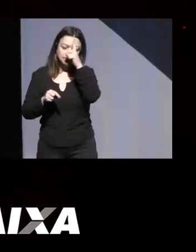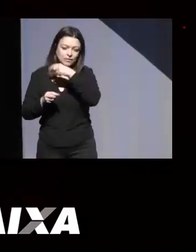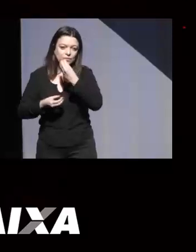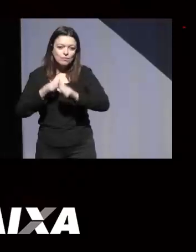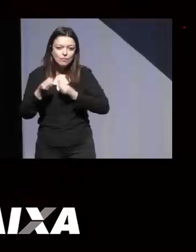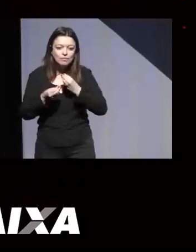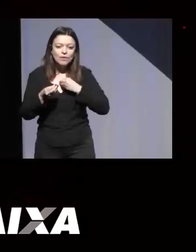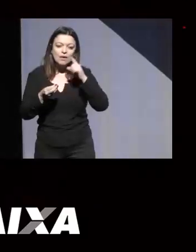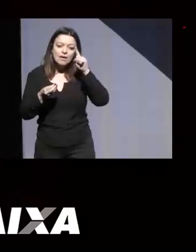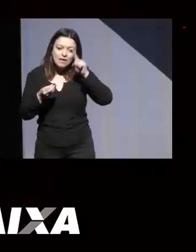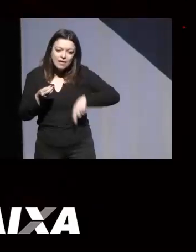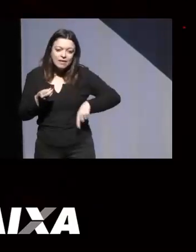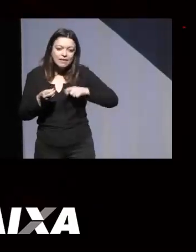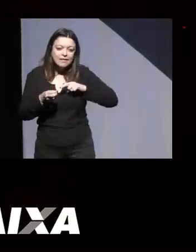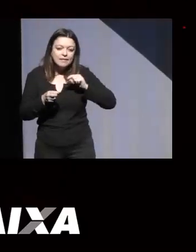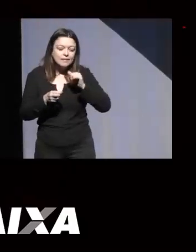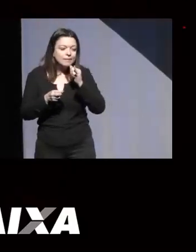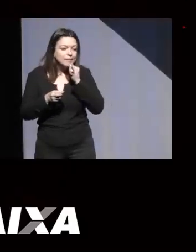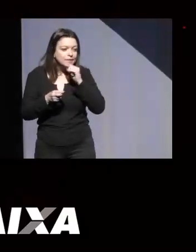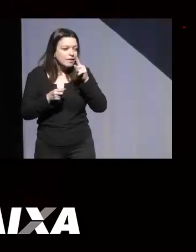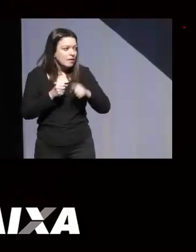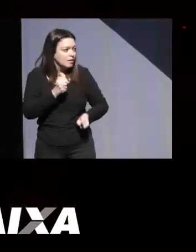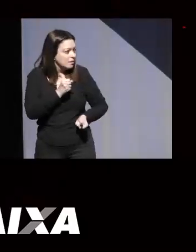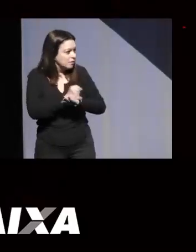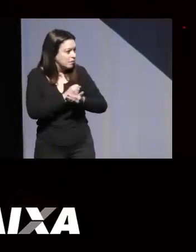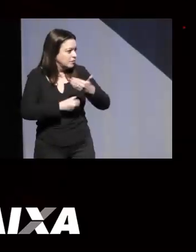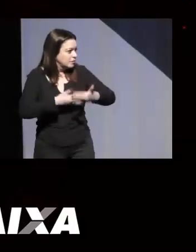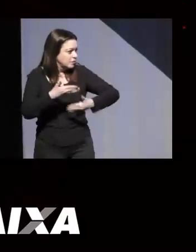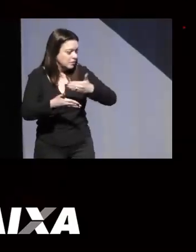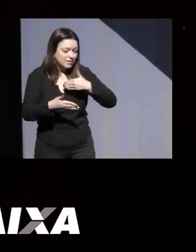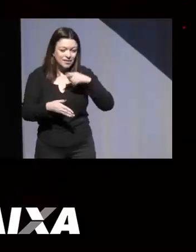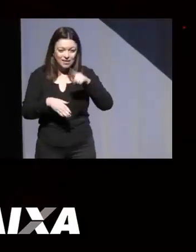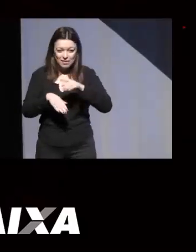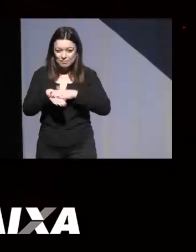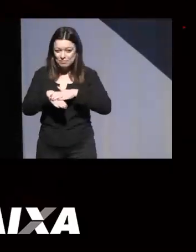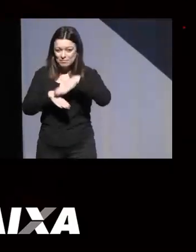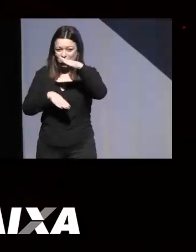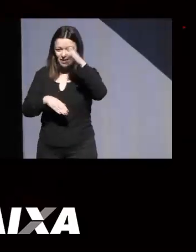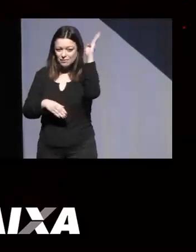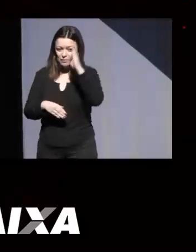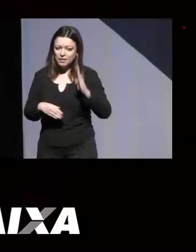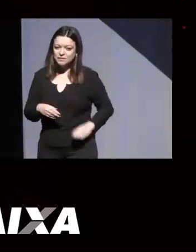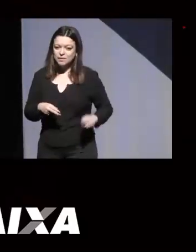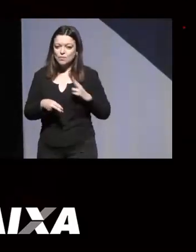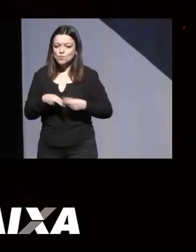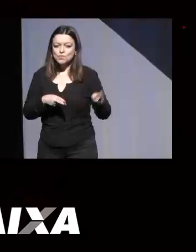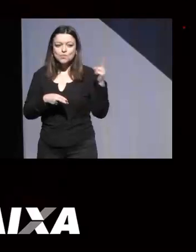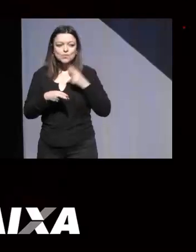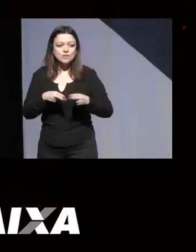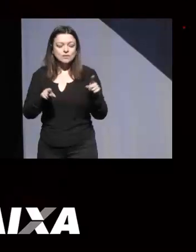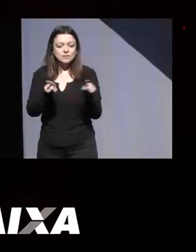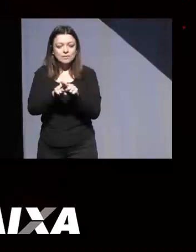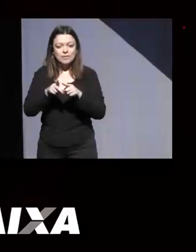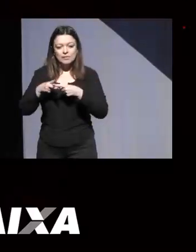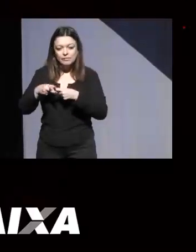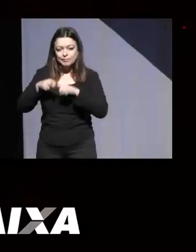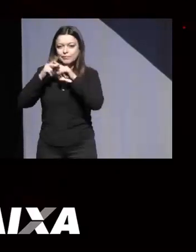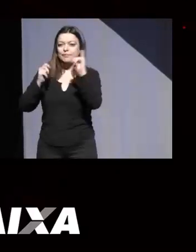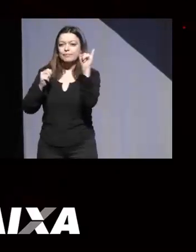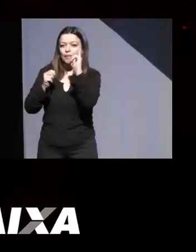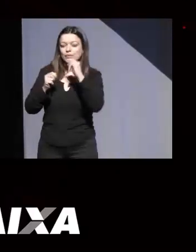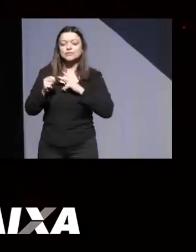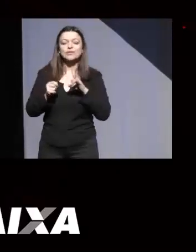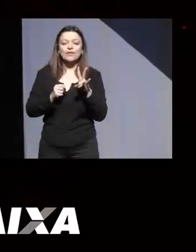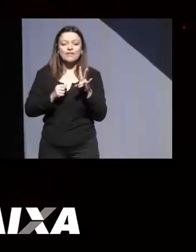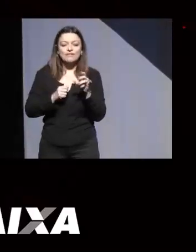no Brasil é, infelizmente, é mais do que deveria ser, e eu acho que vai piorar com a reforma, porque nós teremos